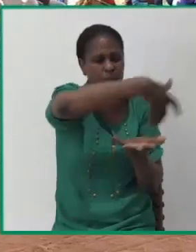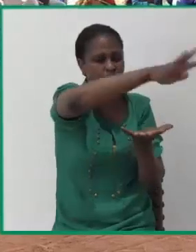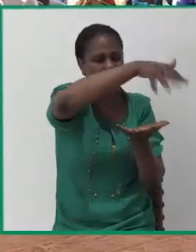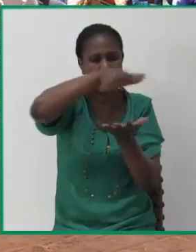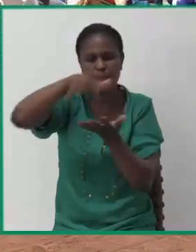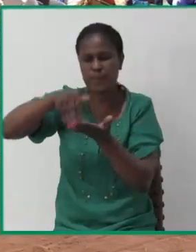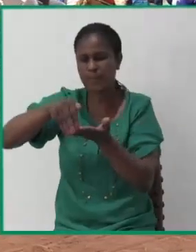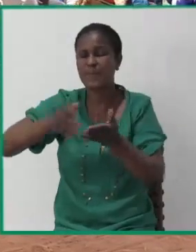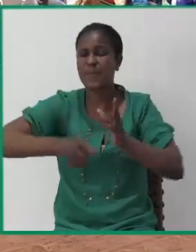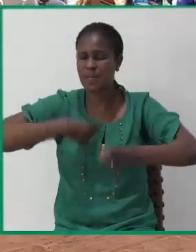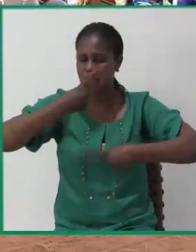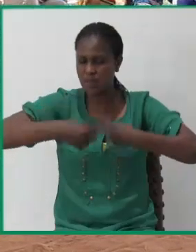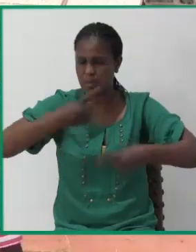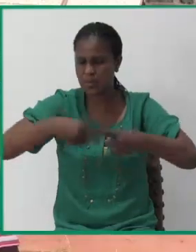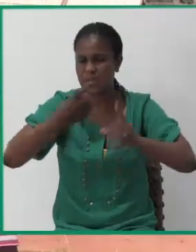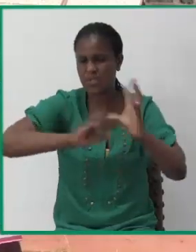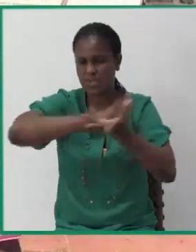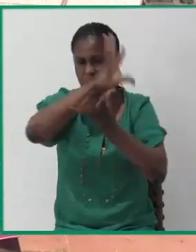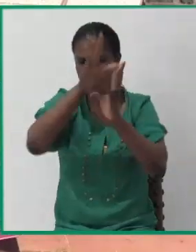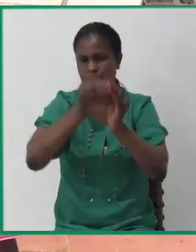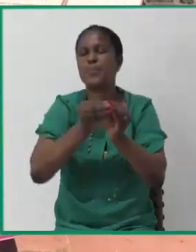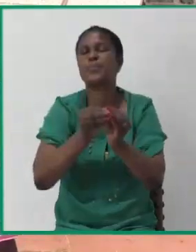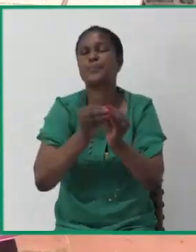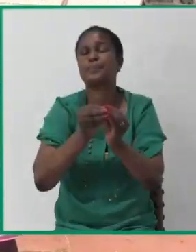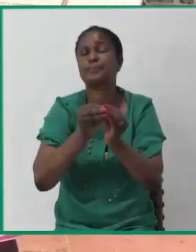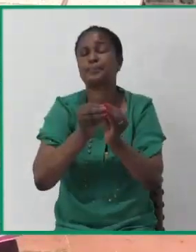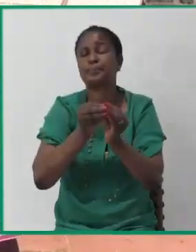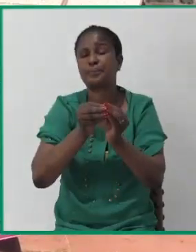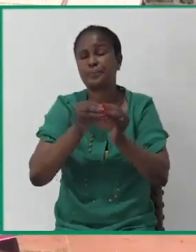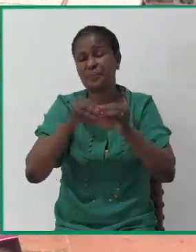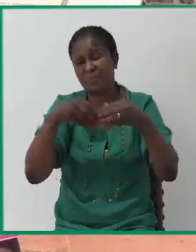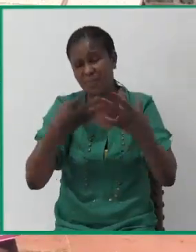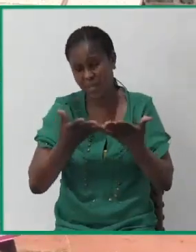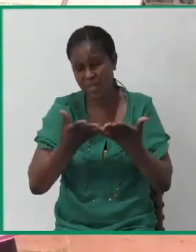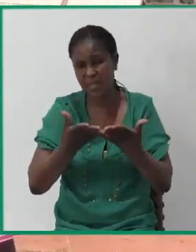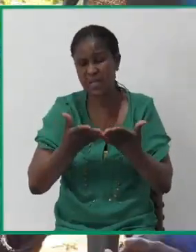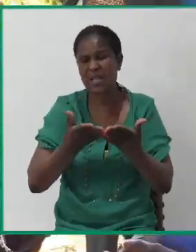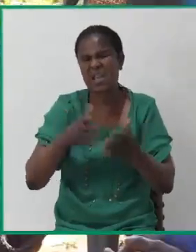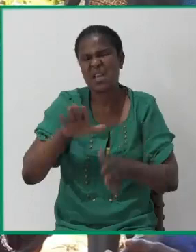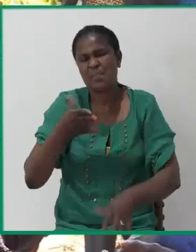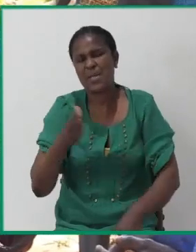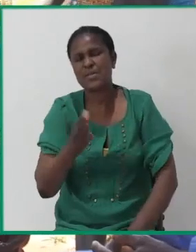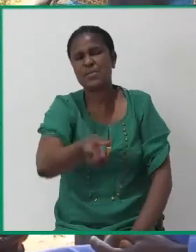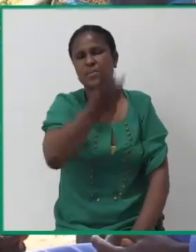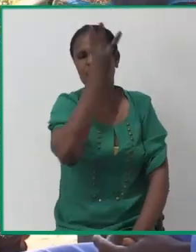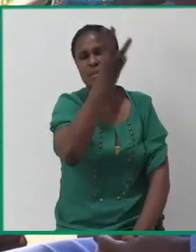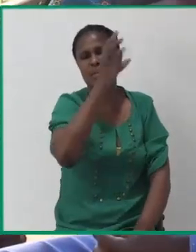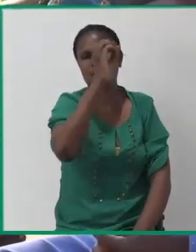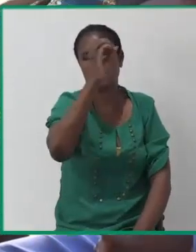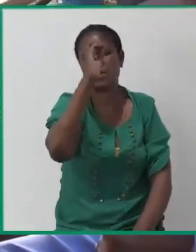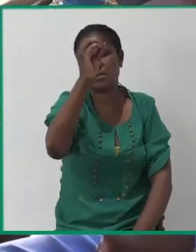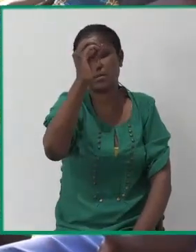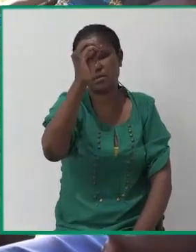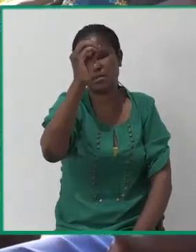treinamos processadores. E o projeto, no total, acabou beneficiando cerca de